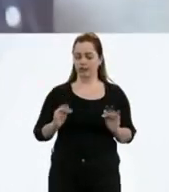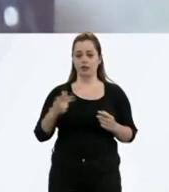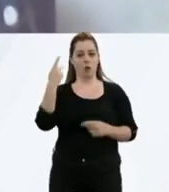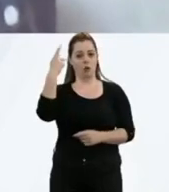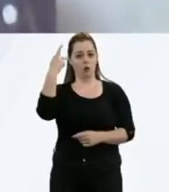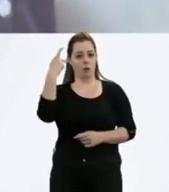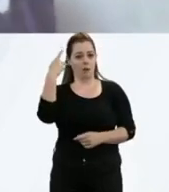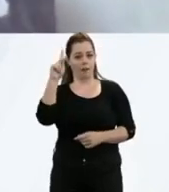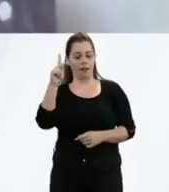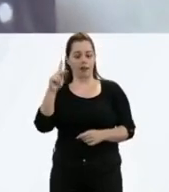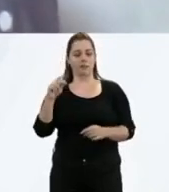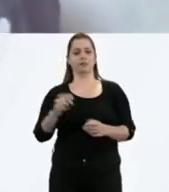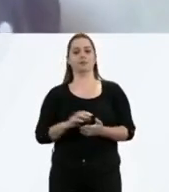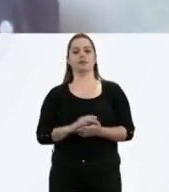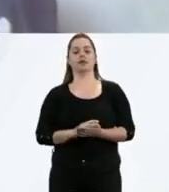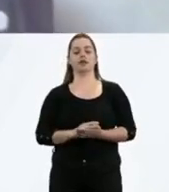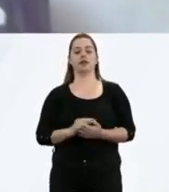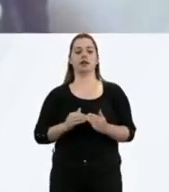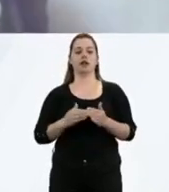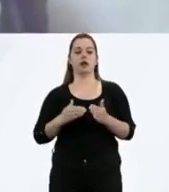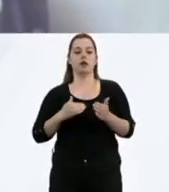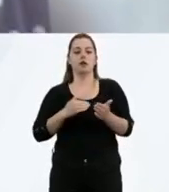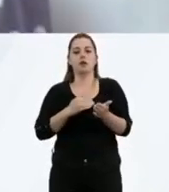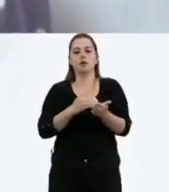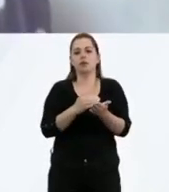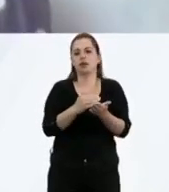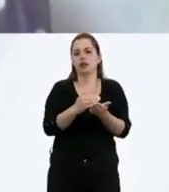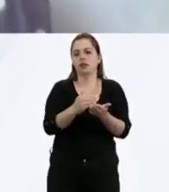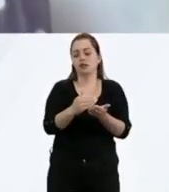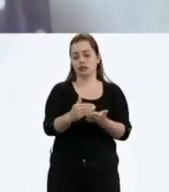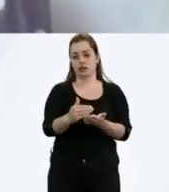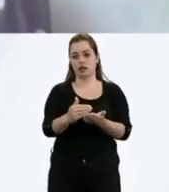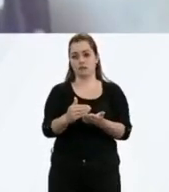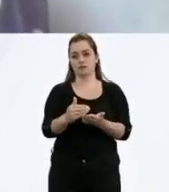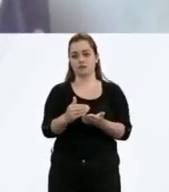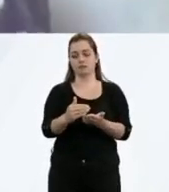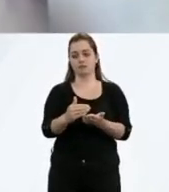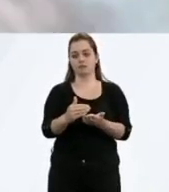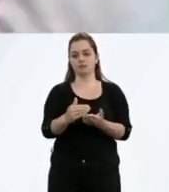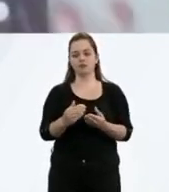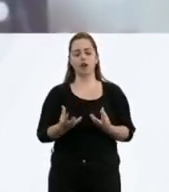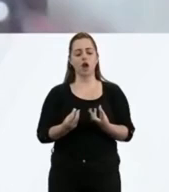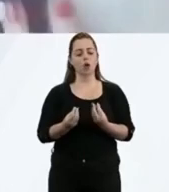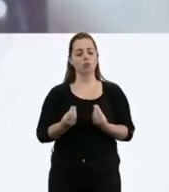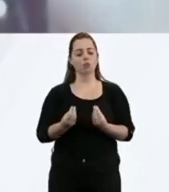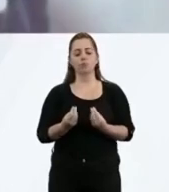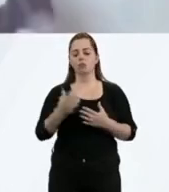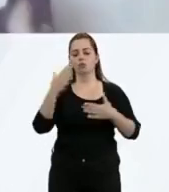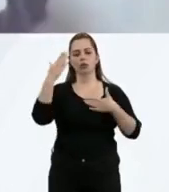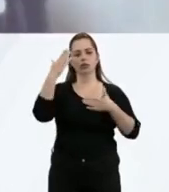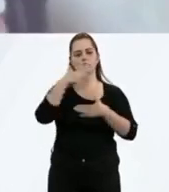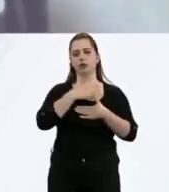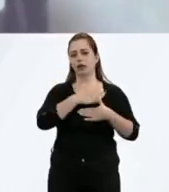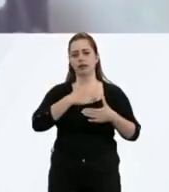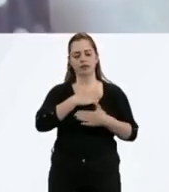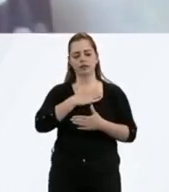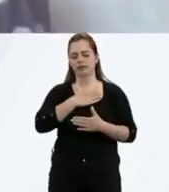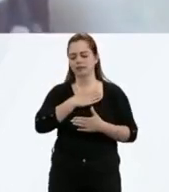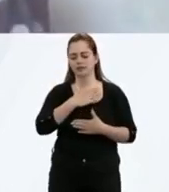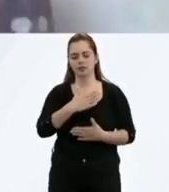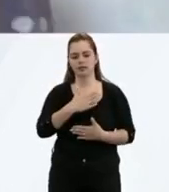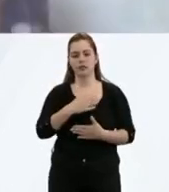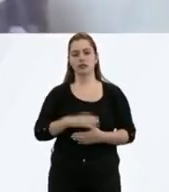do Superior Tribunal de Justiça aqui. Fico muito agradecida de ver o quanto